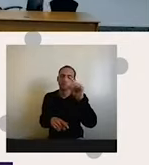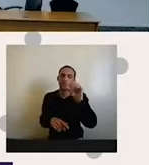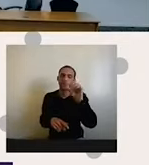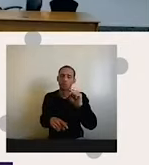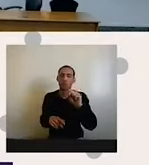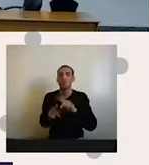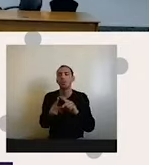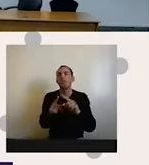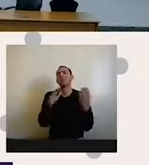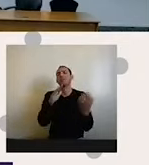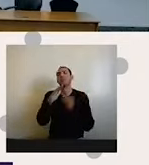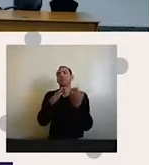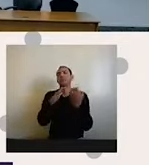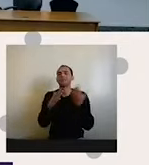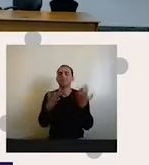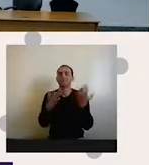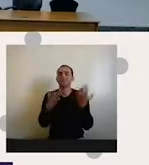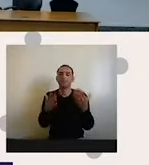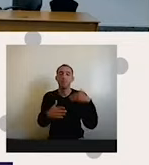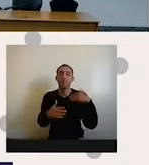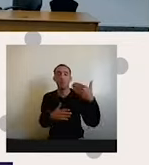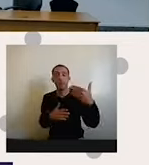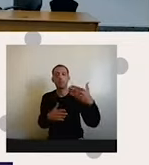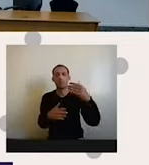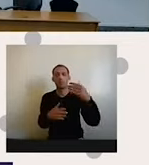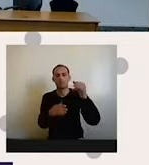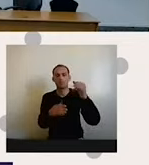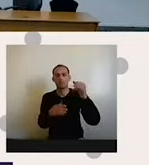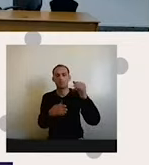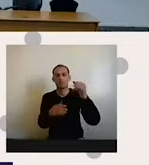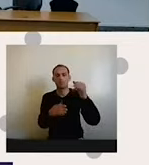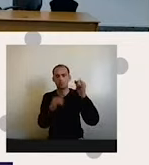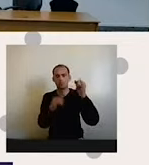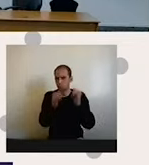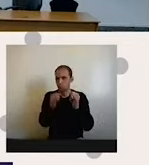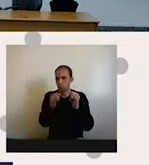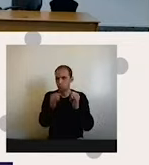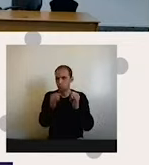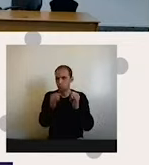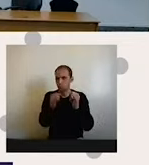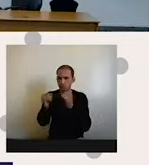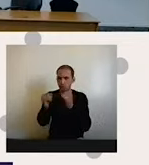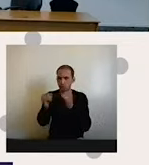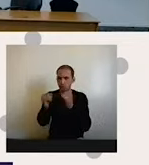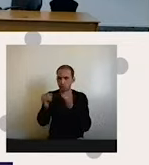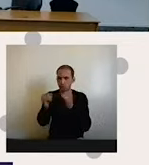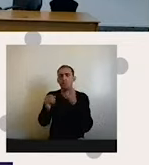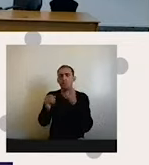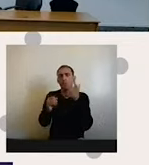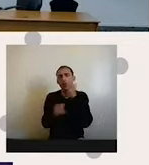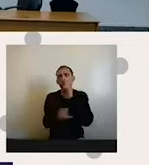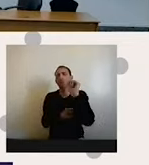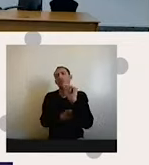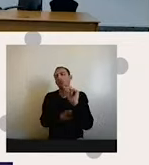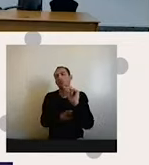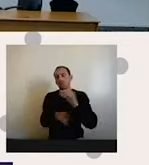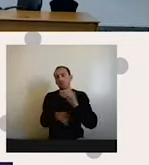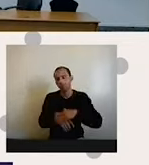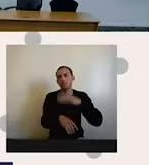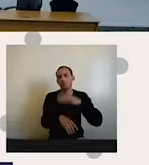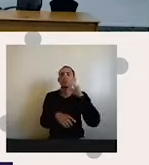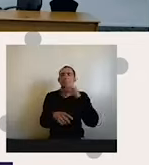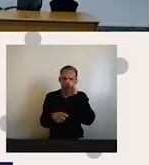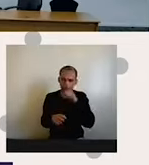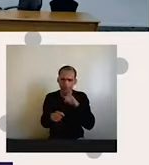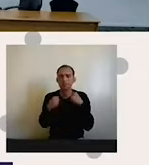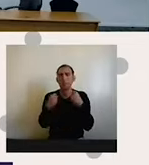né? Aí tem mais força. E outra é analisar as inconsistências nos dados, né? Muitas vezes a empresa manda um dado, a